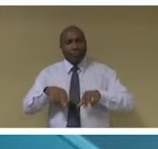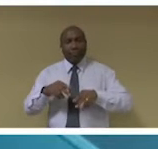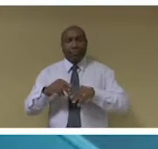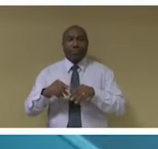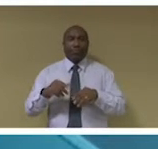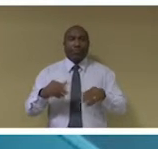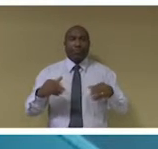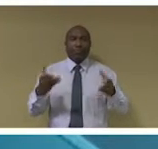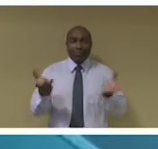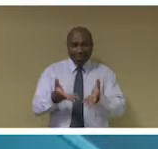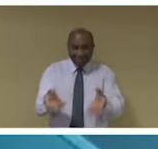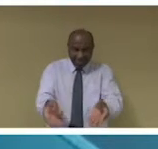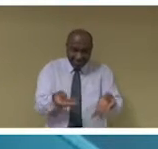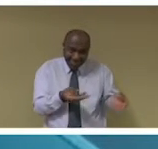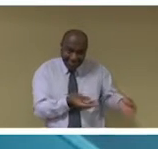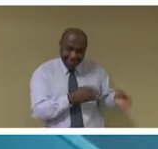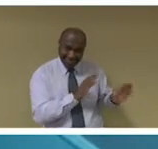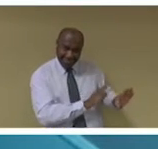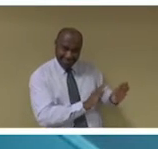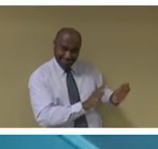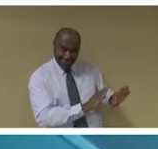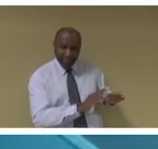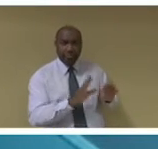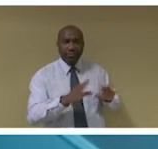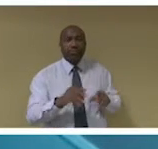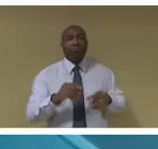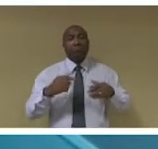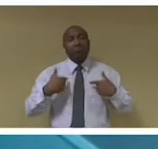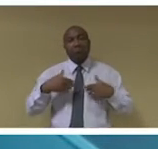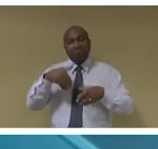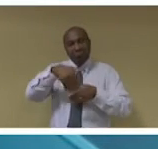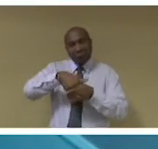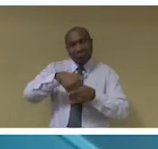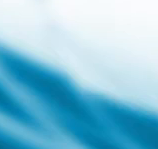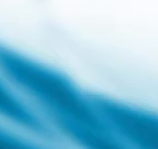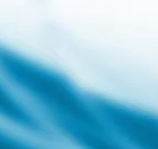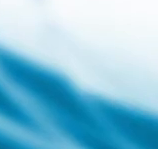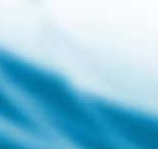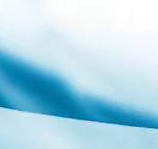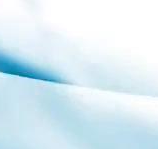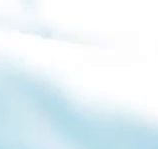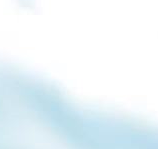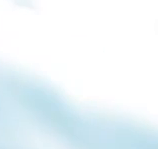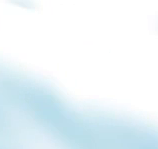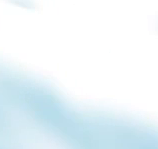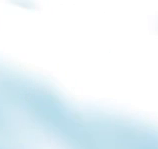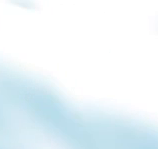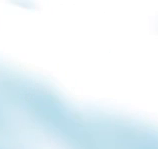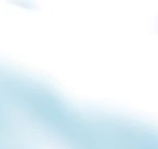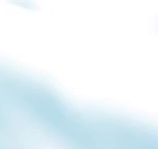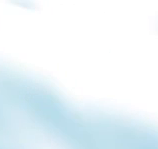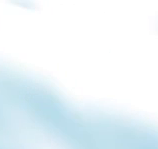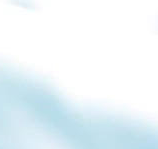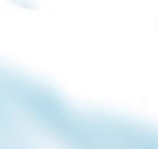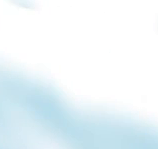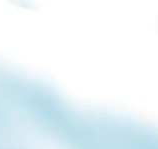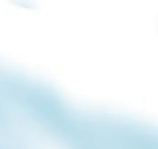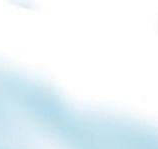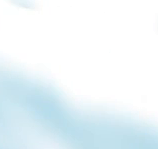Pereira, foram identificadas especificações excessivas no edital do pregão eletrônico